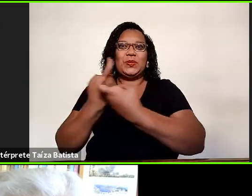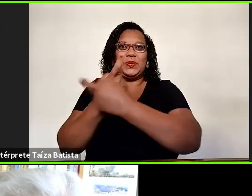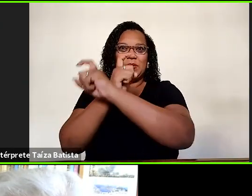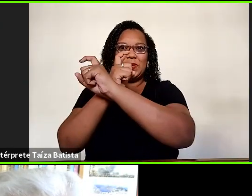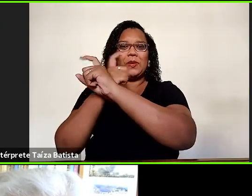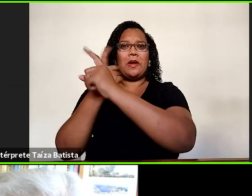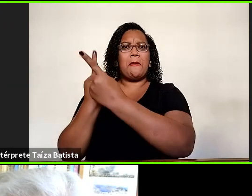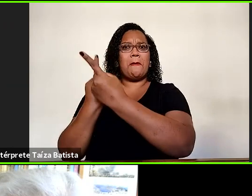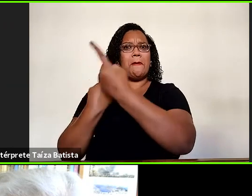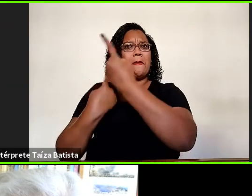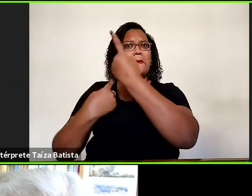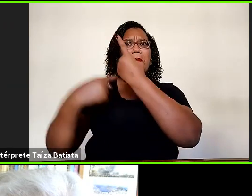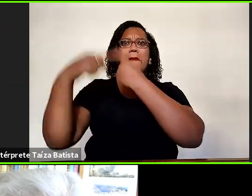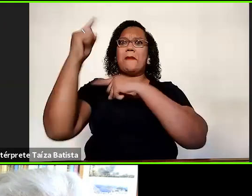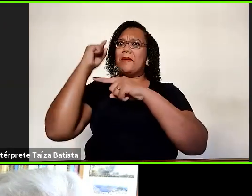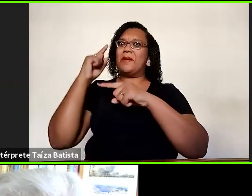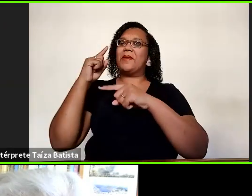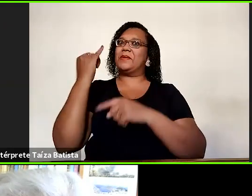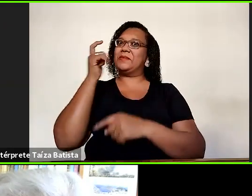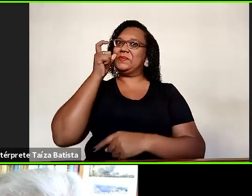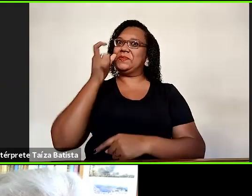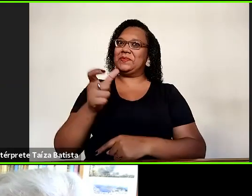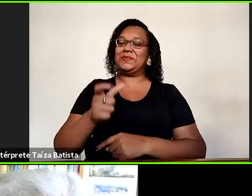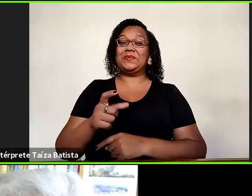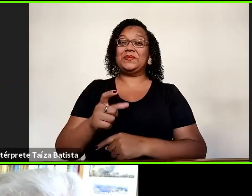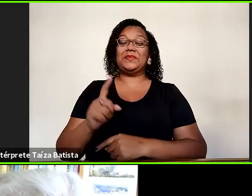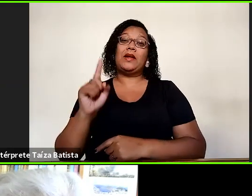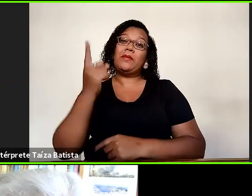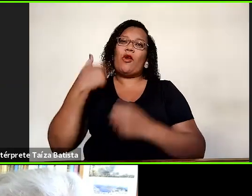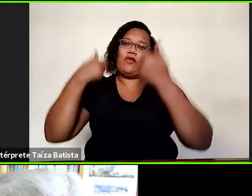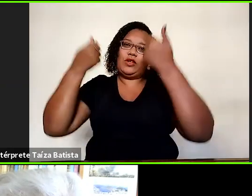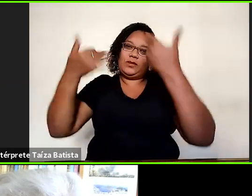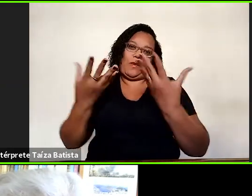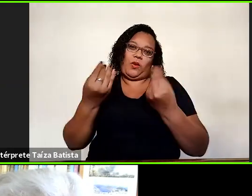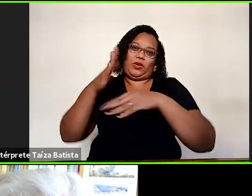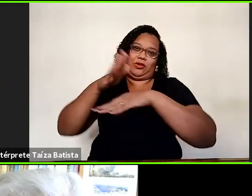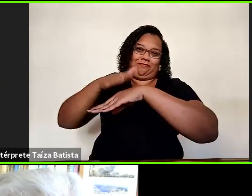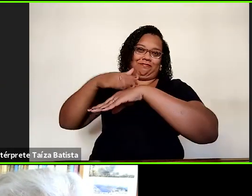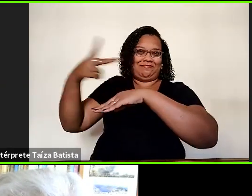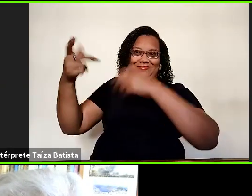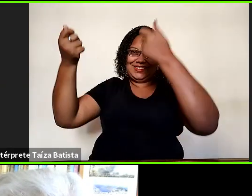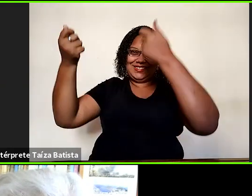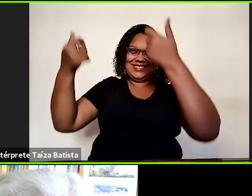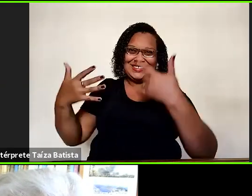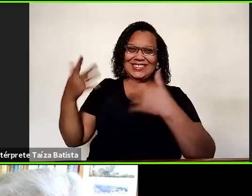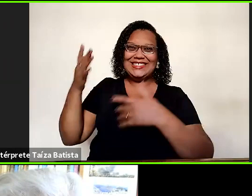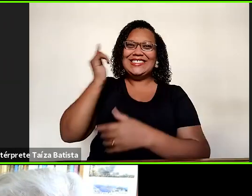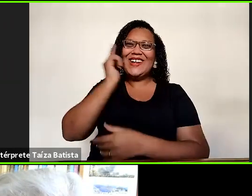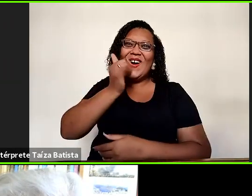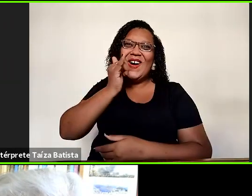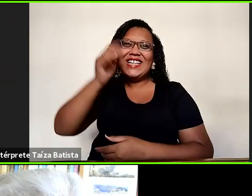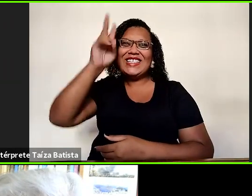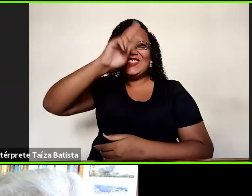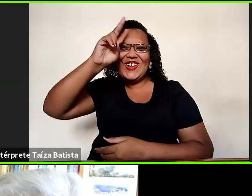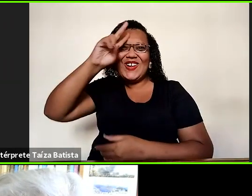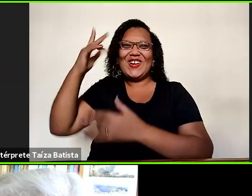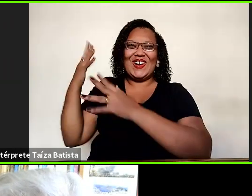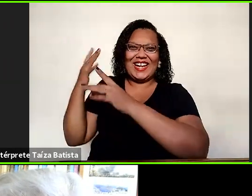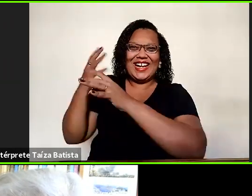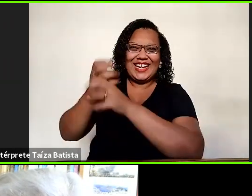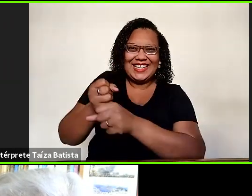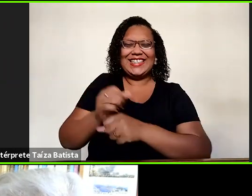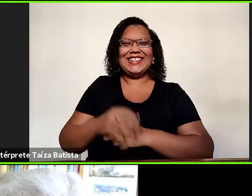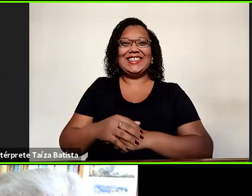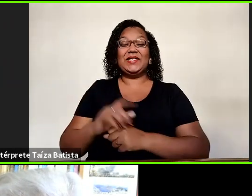muito interessante. A primeira dela, eu não vou falar muito delas, vou deixar elas mesmas contarem a sua história. A